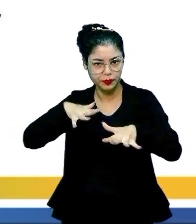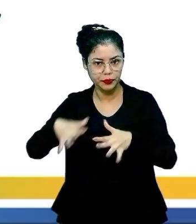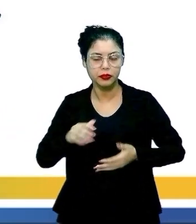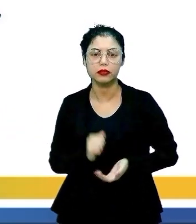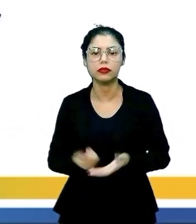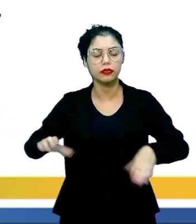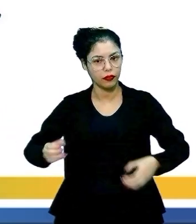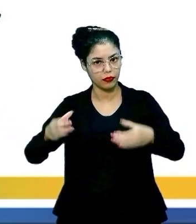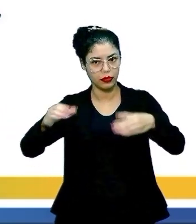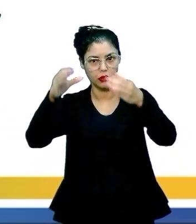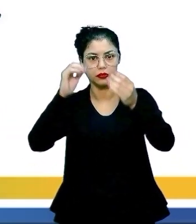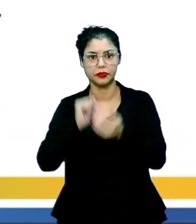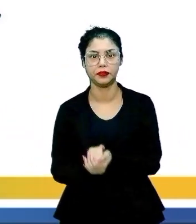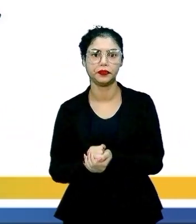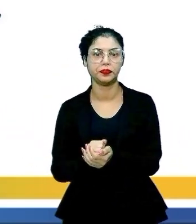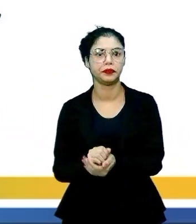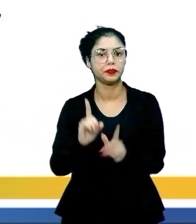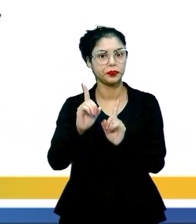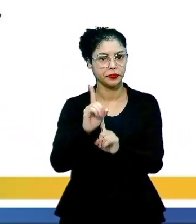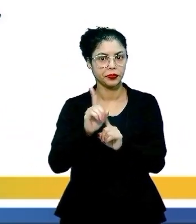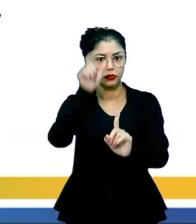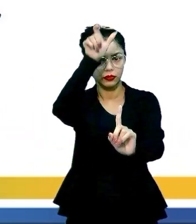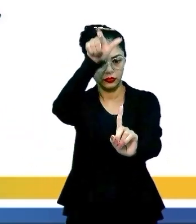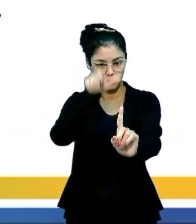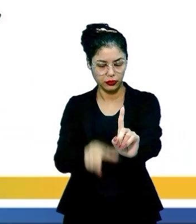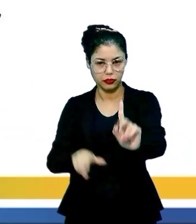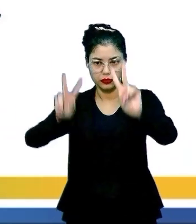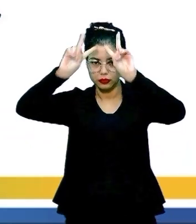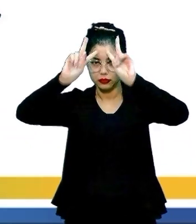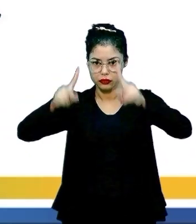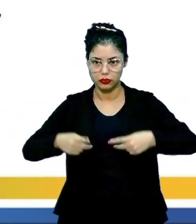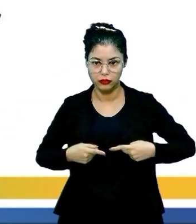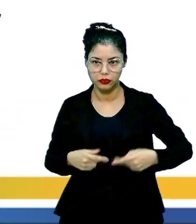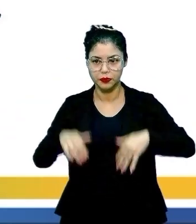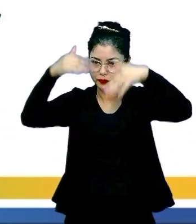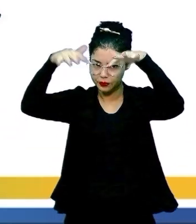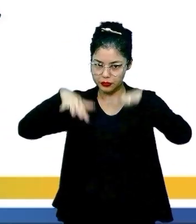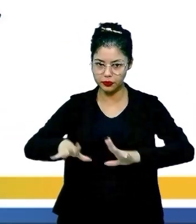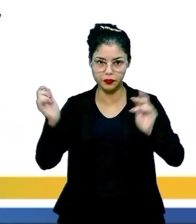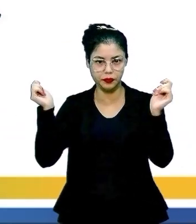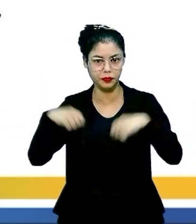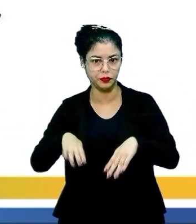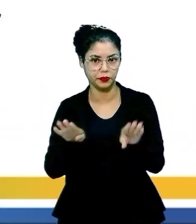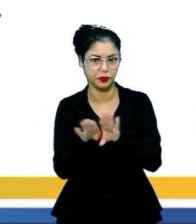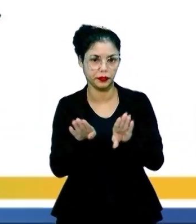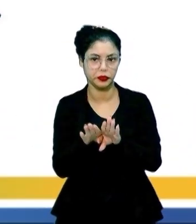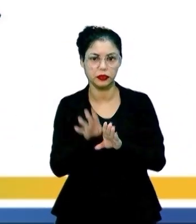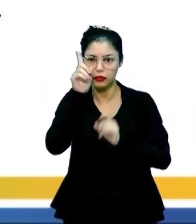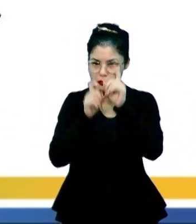nas esculturas. Na letra D, ele diz que a figura humana é de maneira mais natural